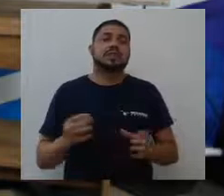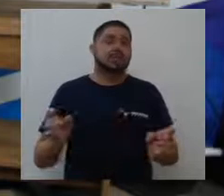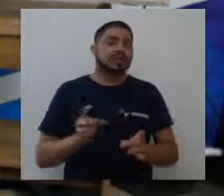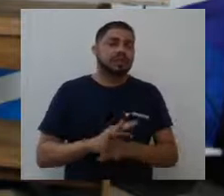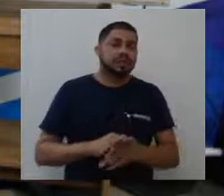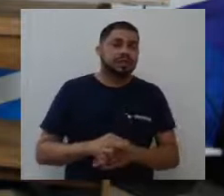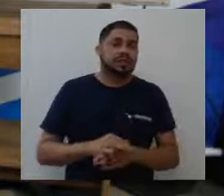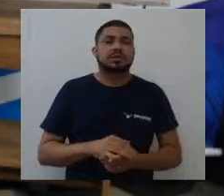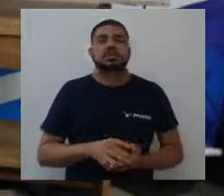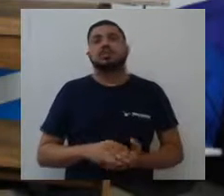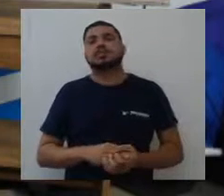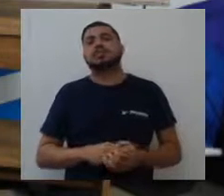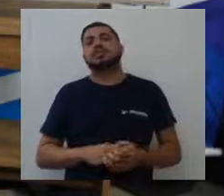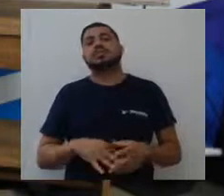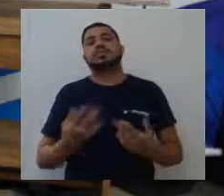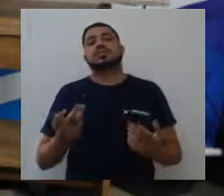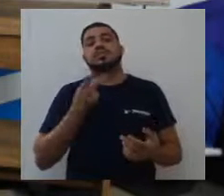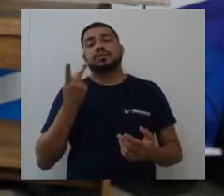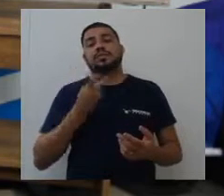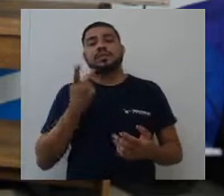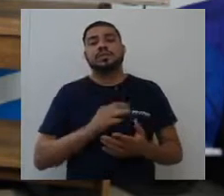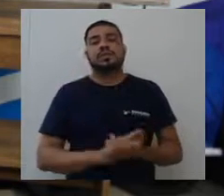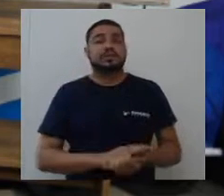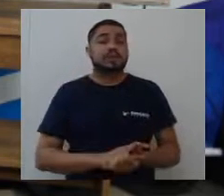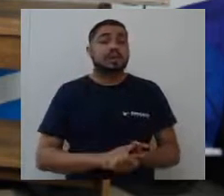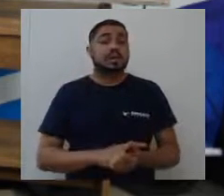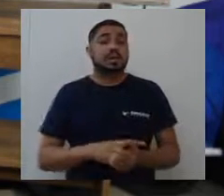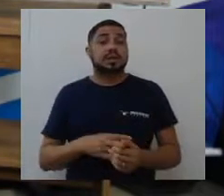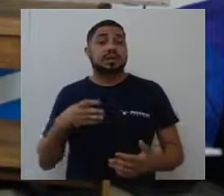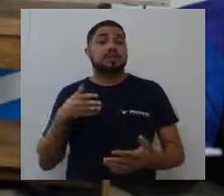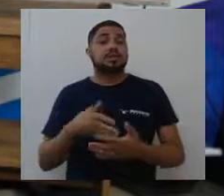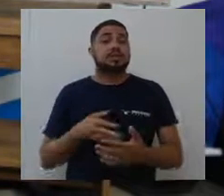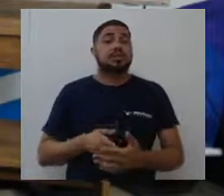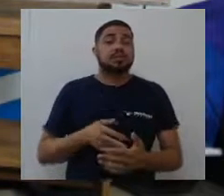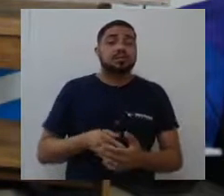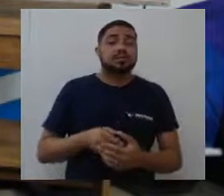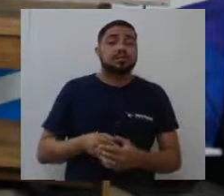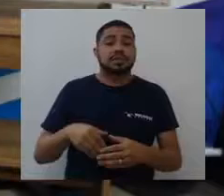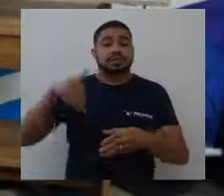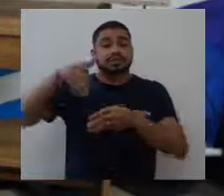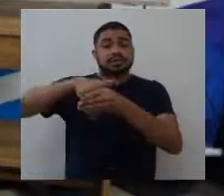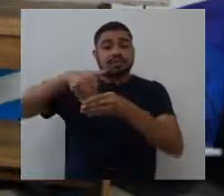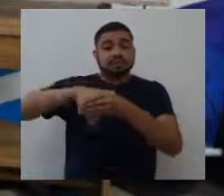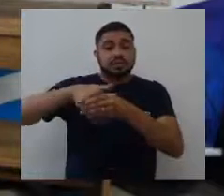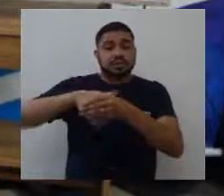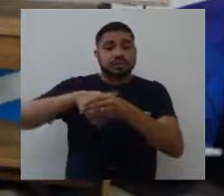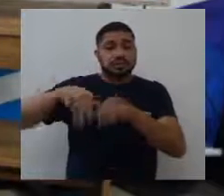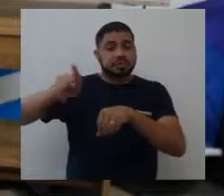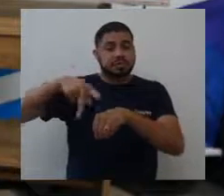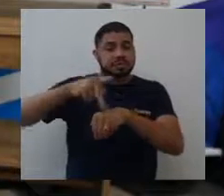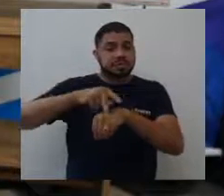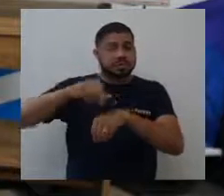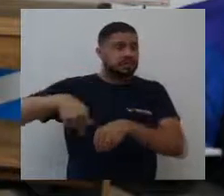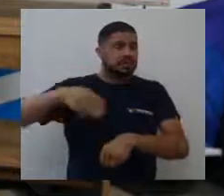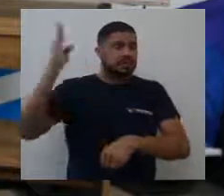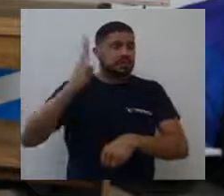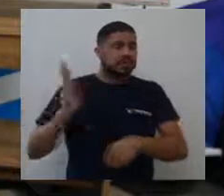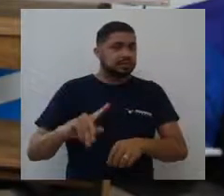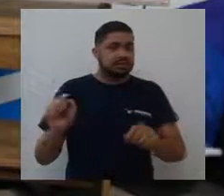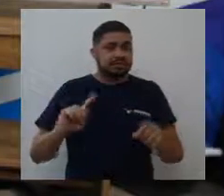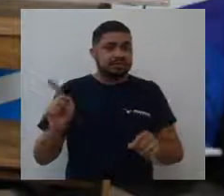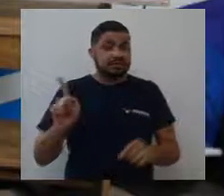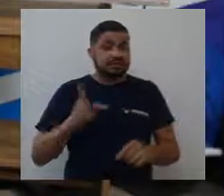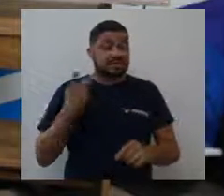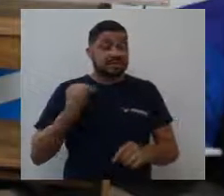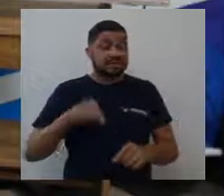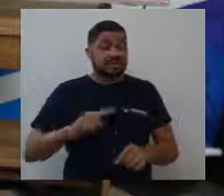fechar a aula com chave de ouro. Diz assim: nas últimas eleições presidenciais de um determinado país, que não é o Brasil, não vamos falar em eleição presidencial do